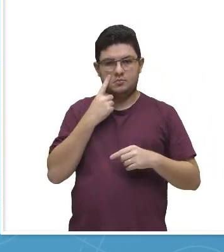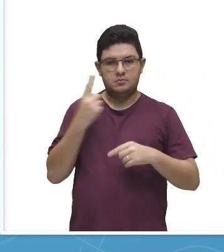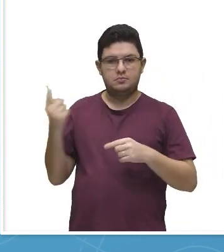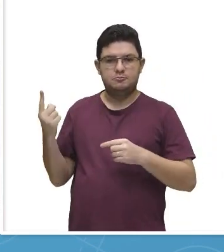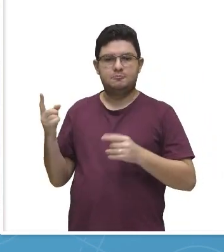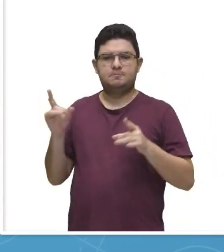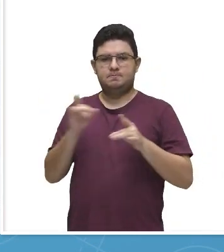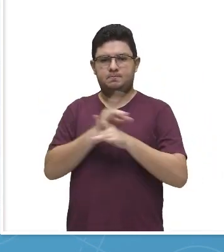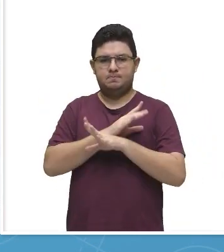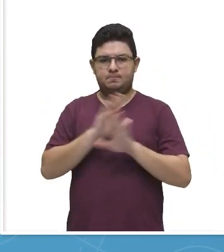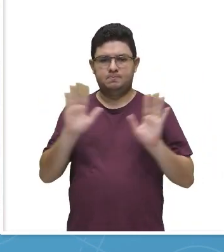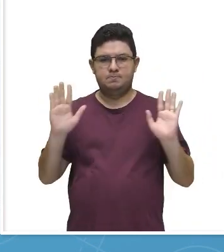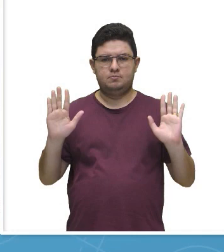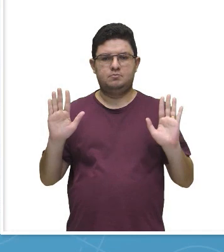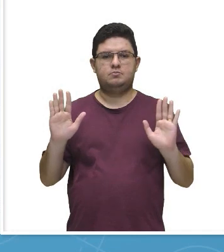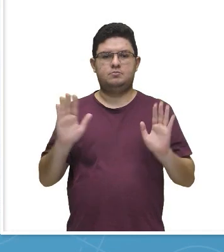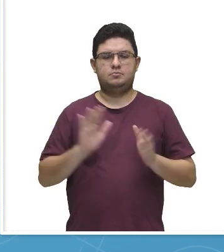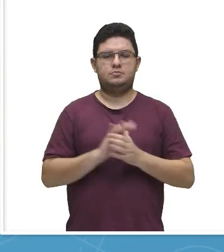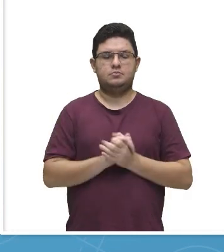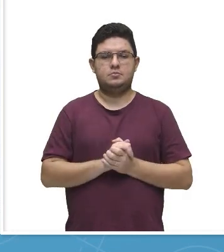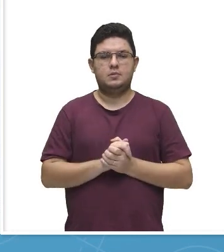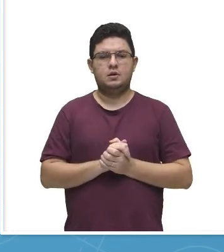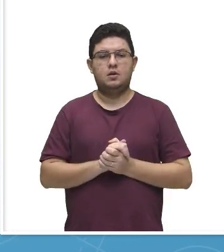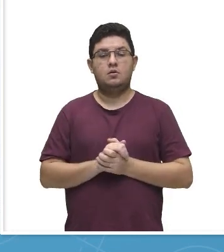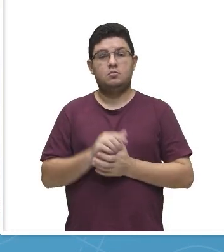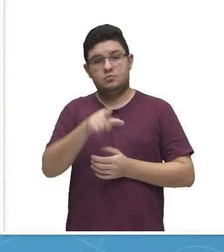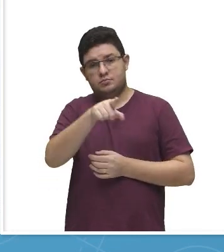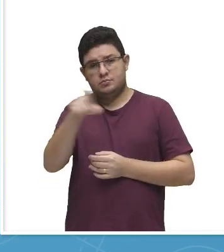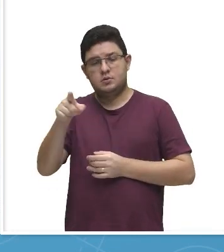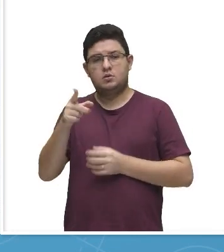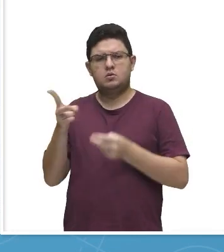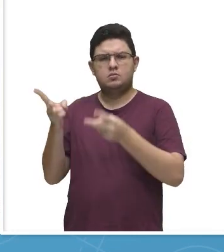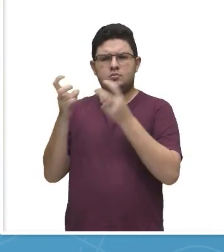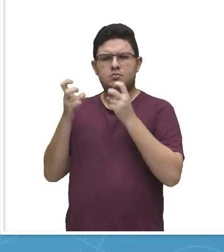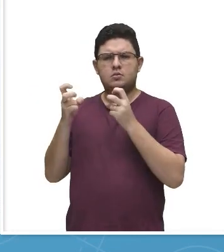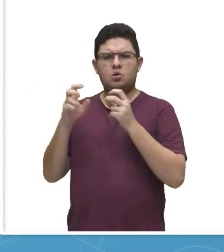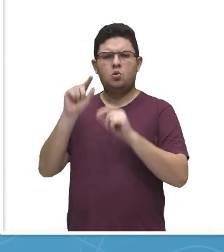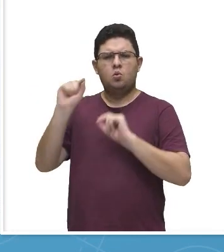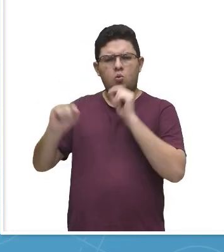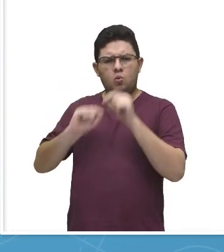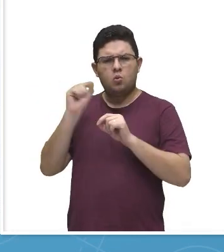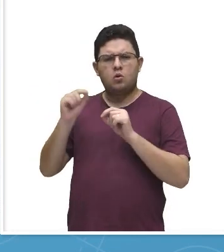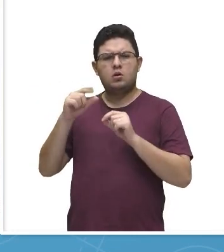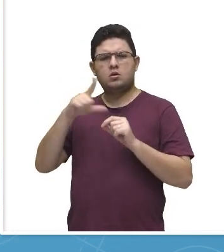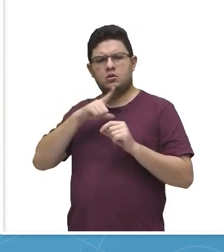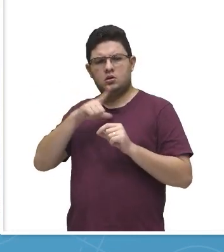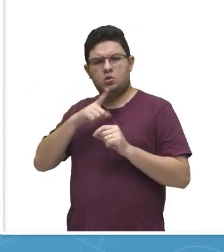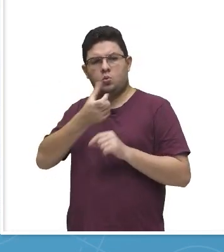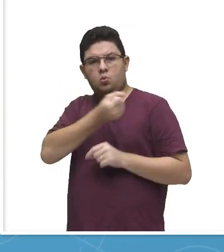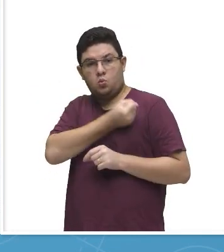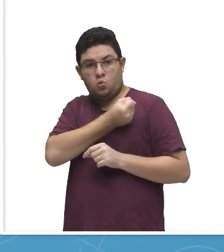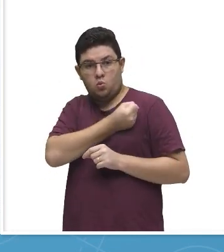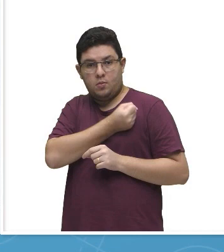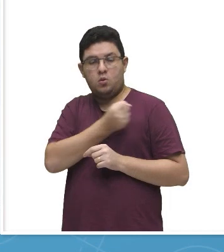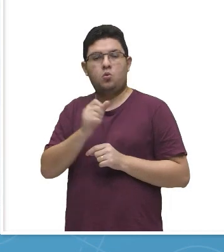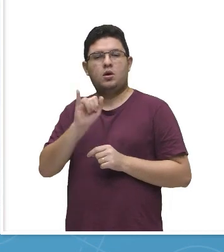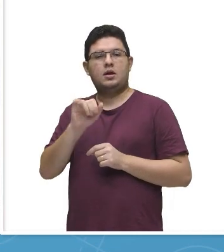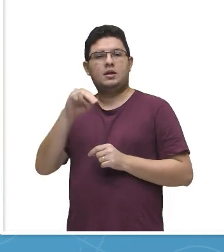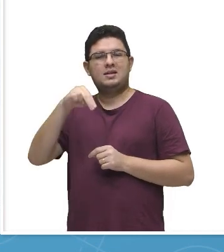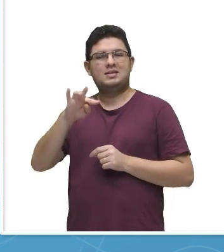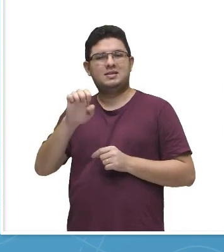Observe que as propriedades da potência, né, com números inteiros, são as mesmas que foram